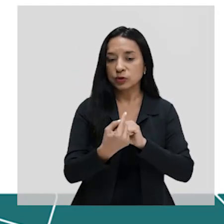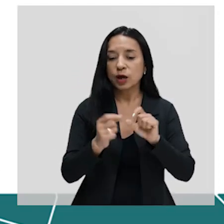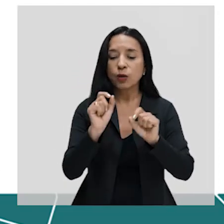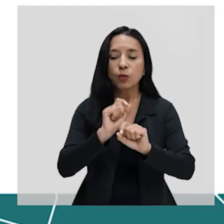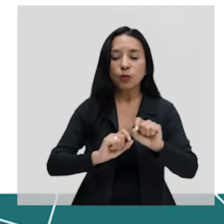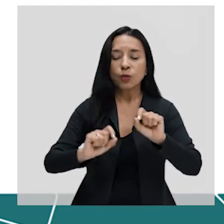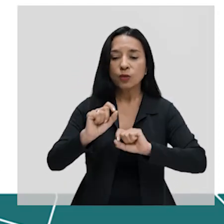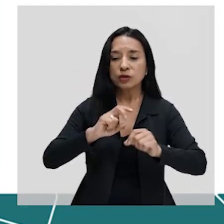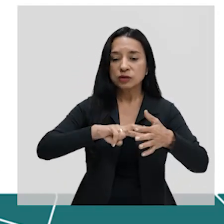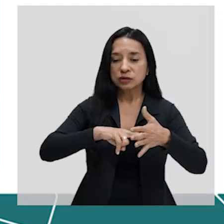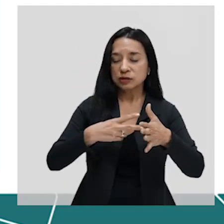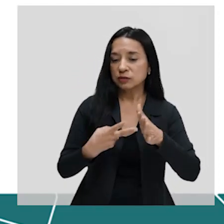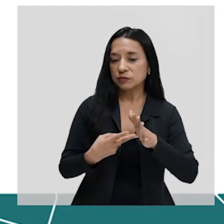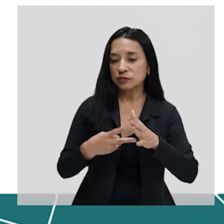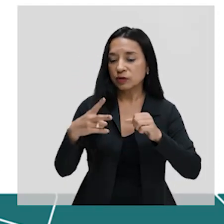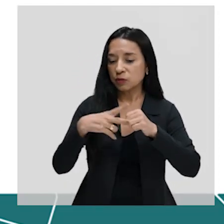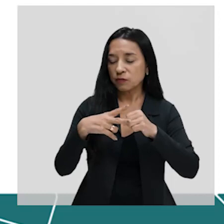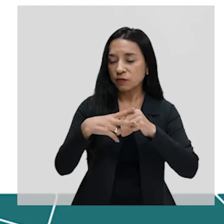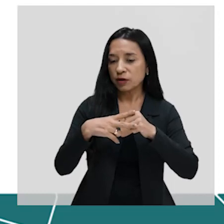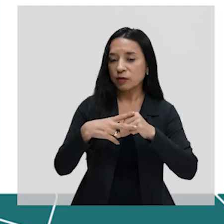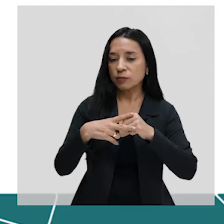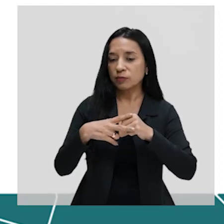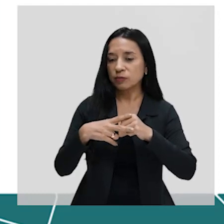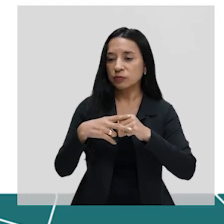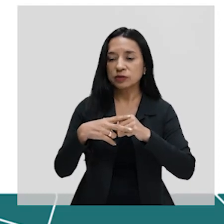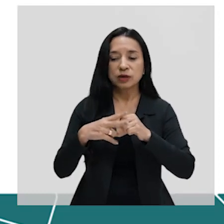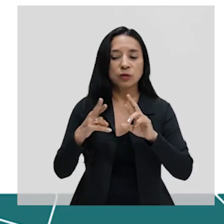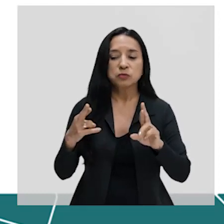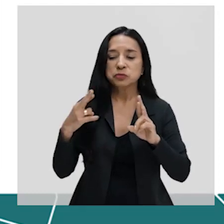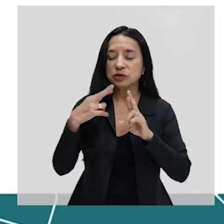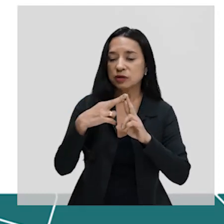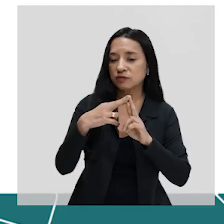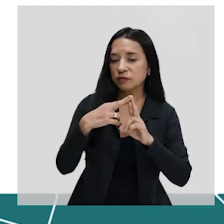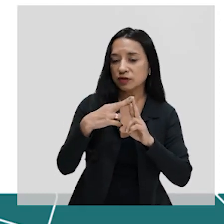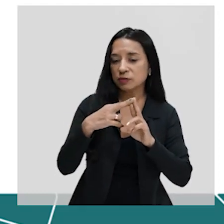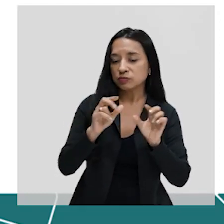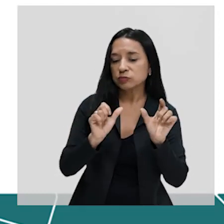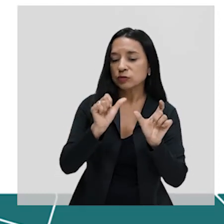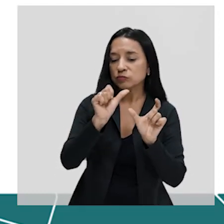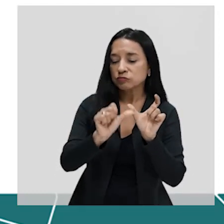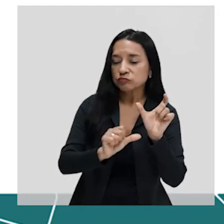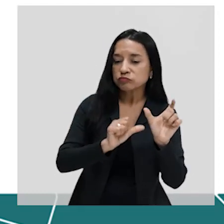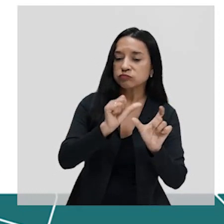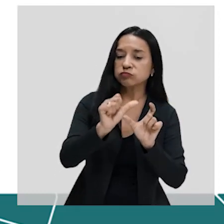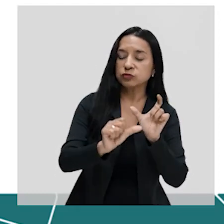Um verbo que não se refere, que não se conjuga